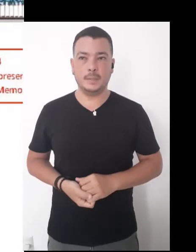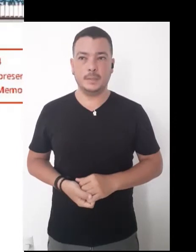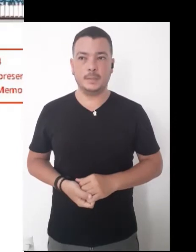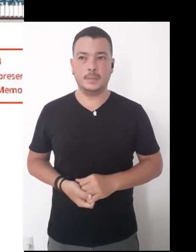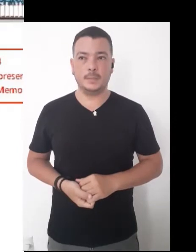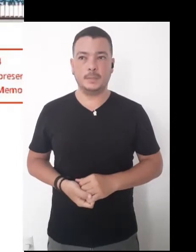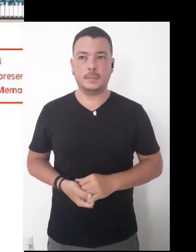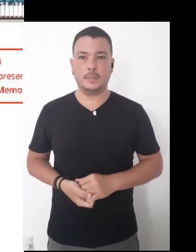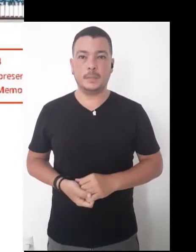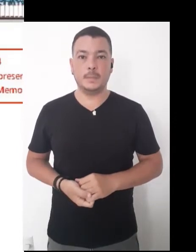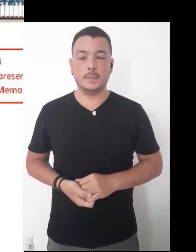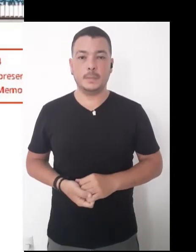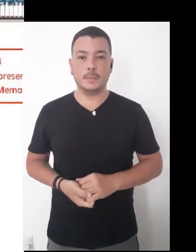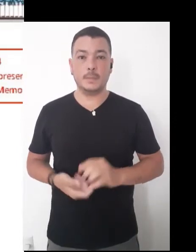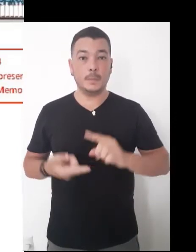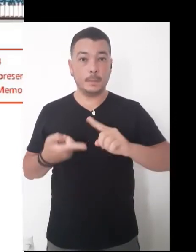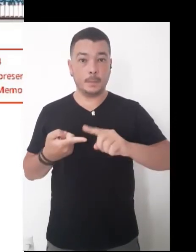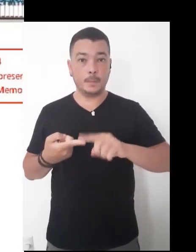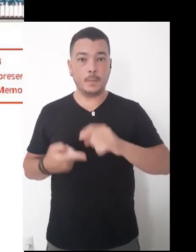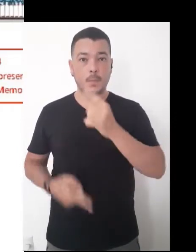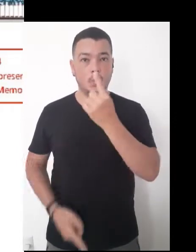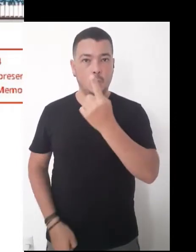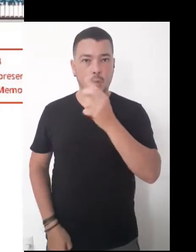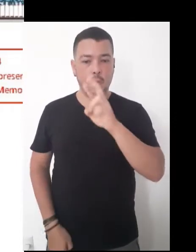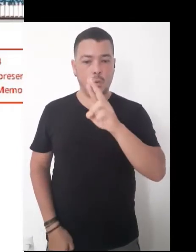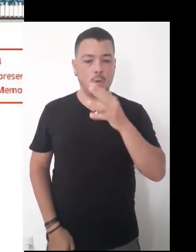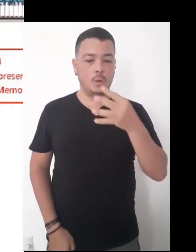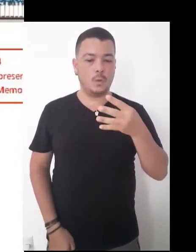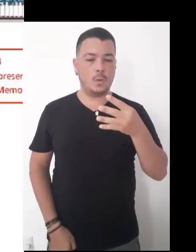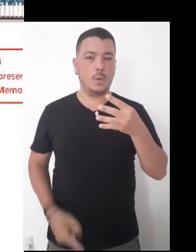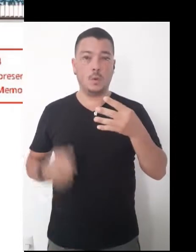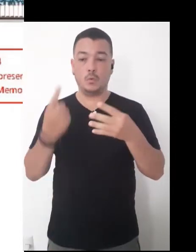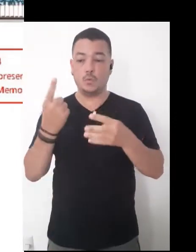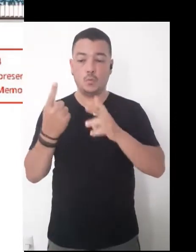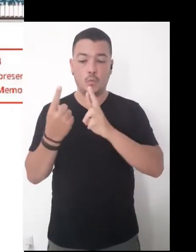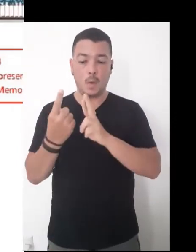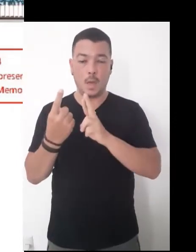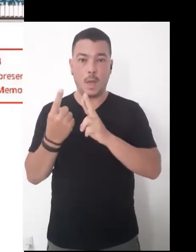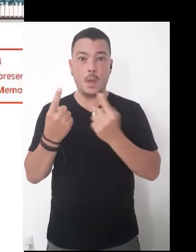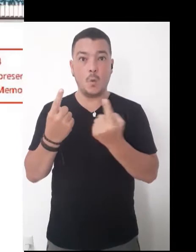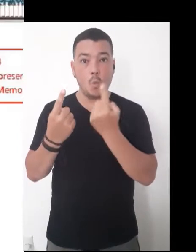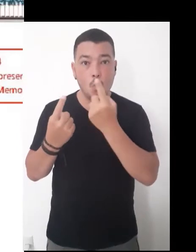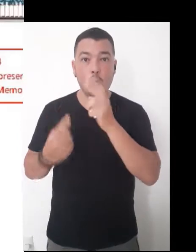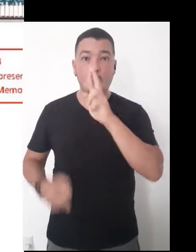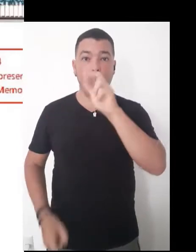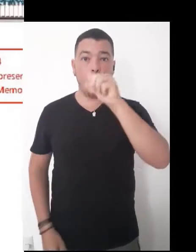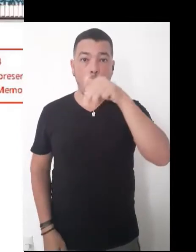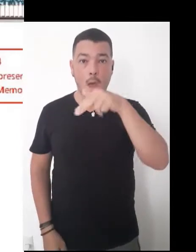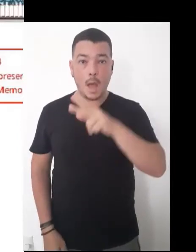Eu tenho um R4, um R representa um único rank de memória.